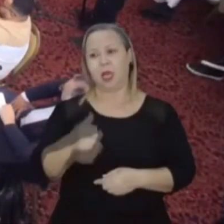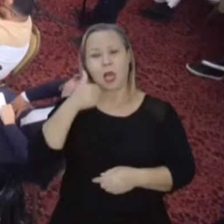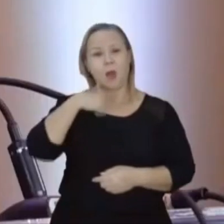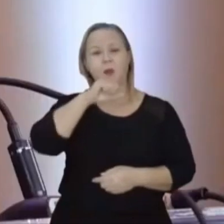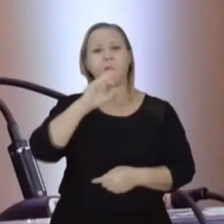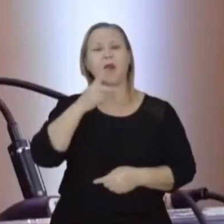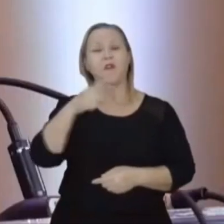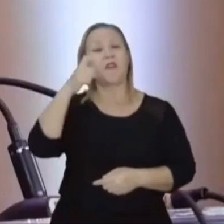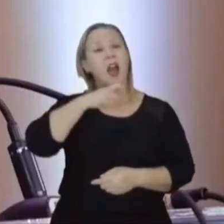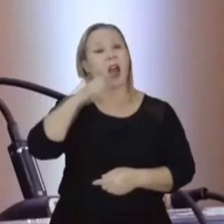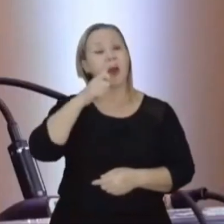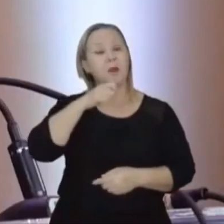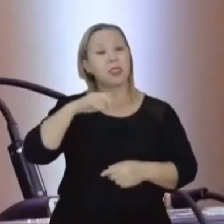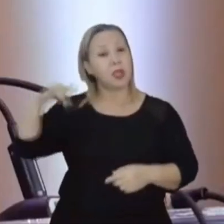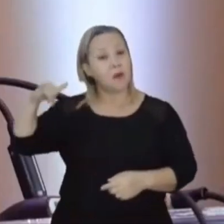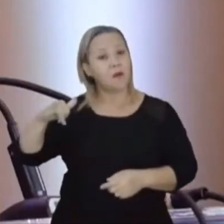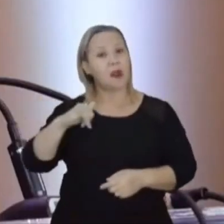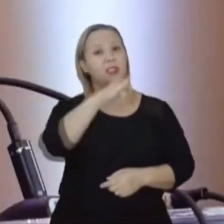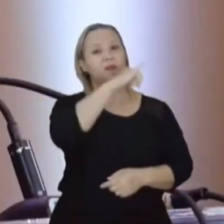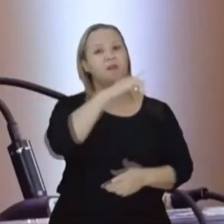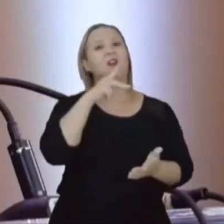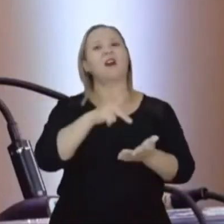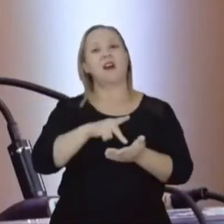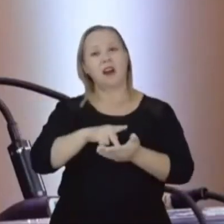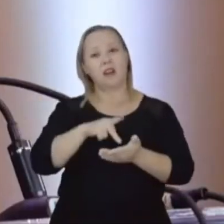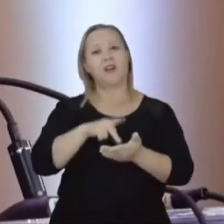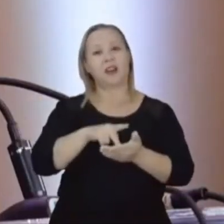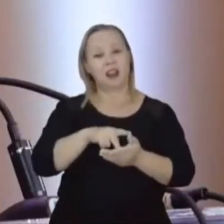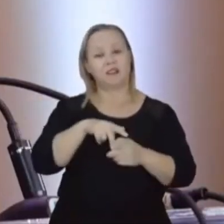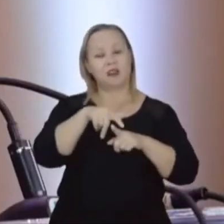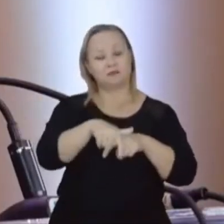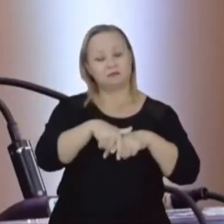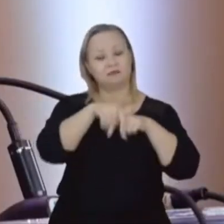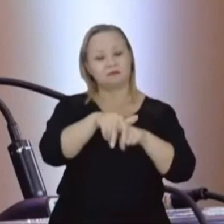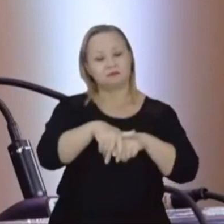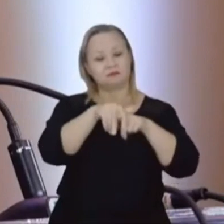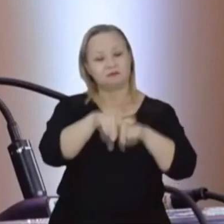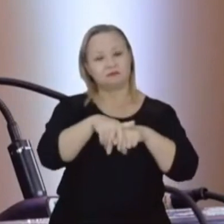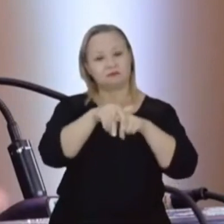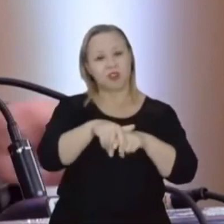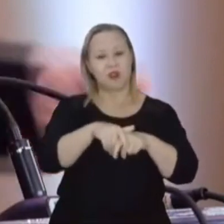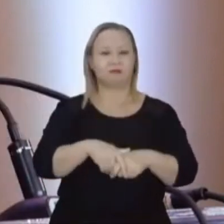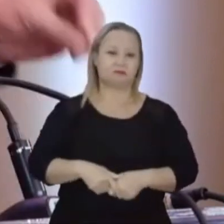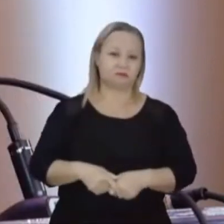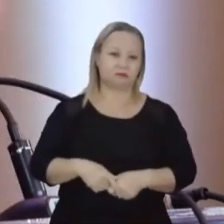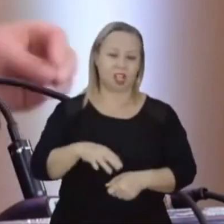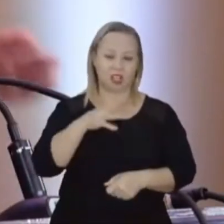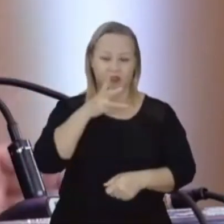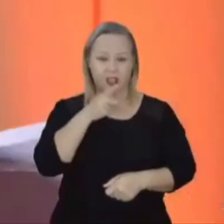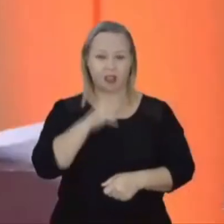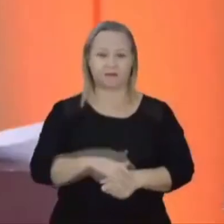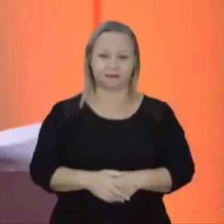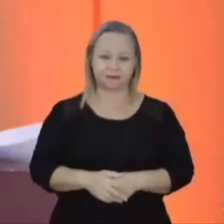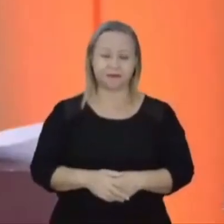avião e a verdade vai engatinhando que nem uma tartaruga. E é isso que a gente está vendo. A quantidade de mentira todo dia,